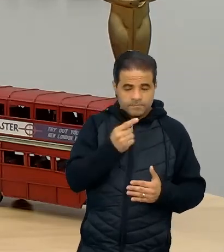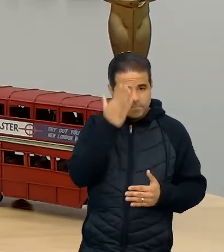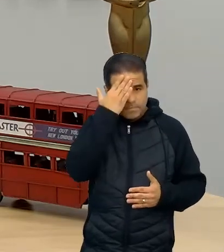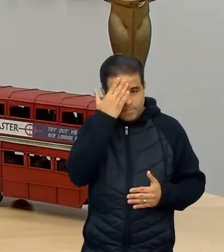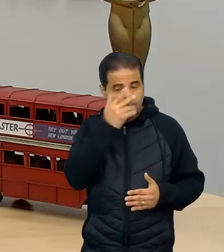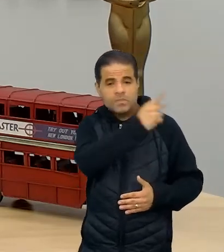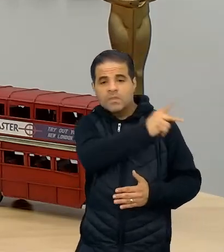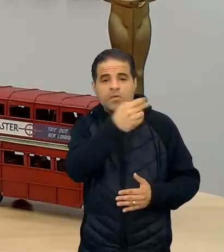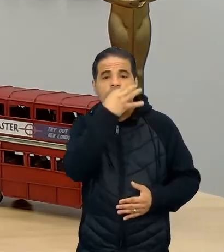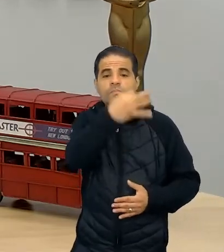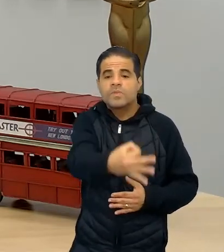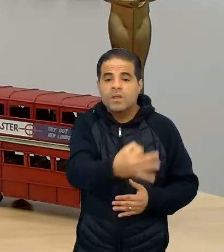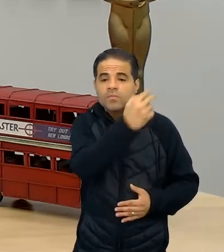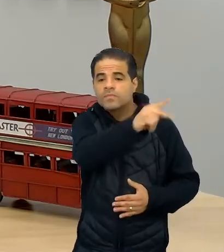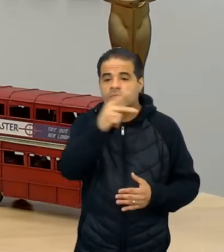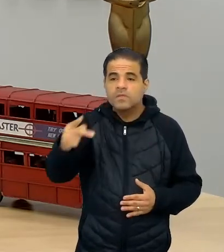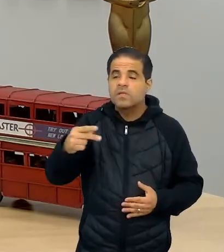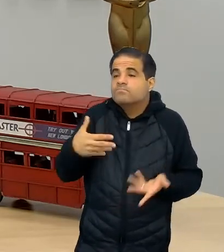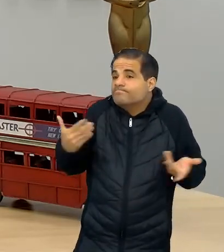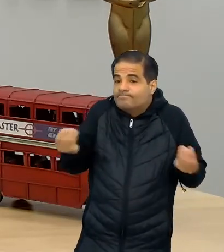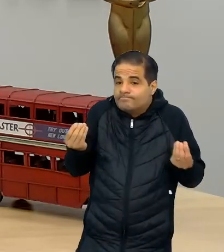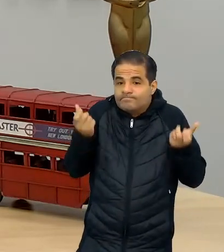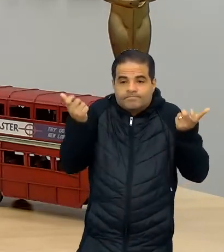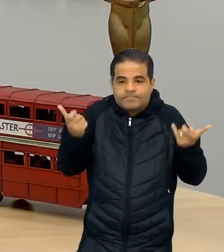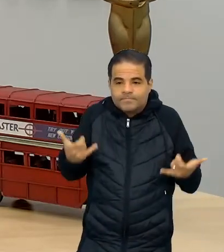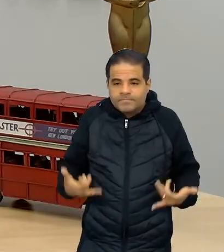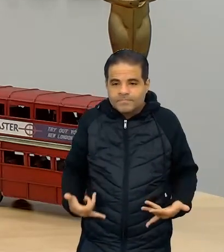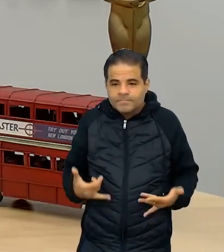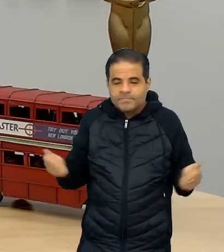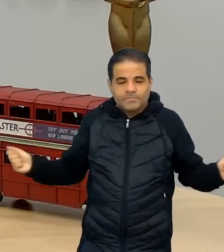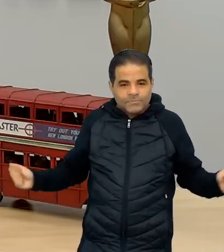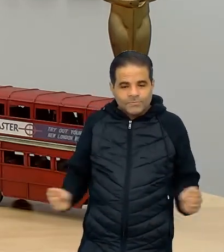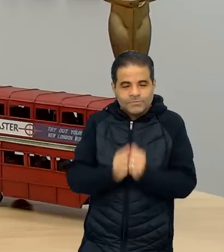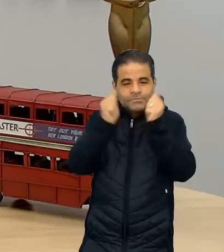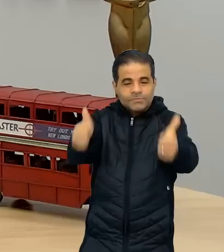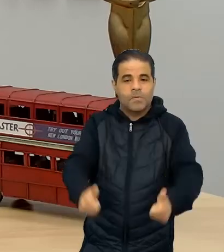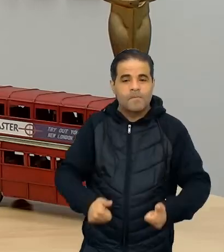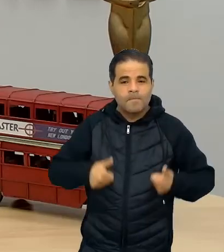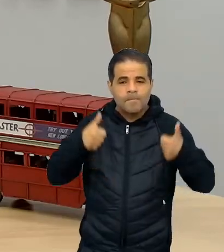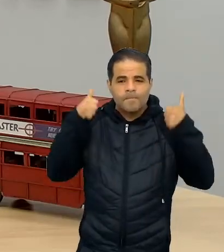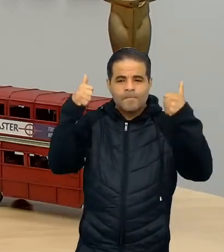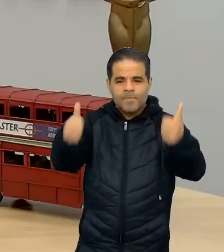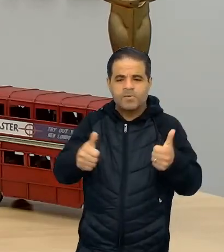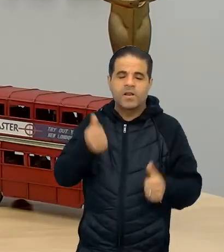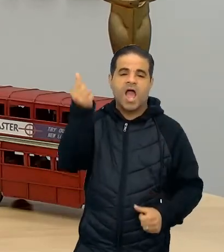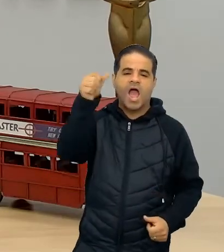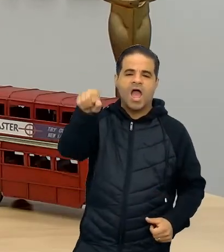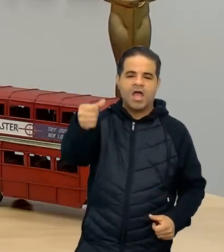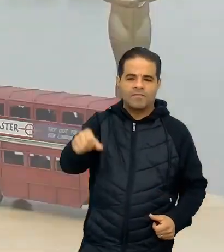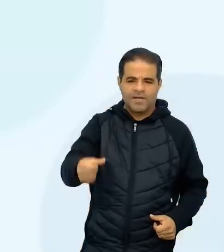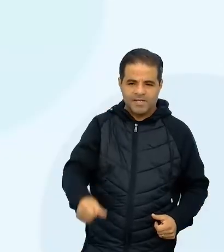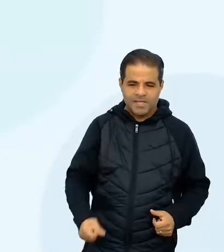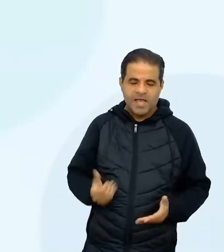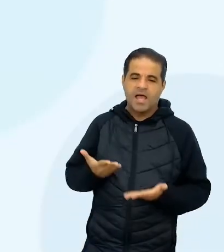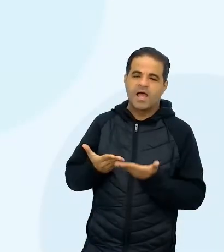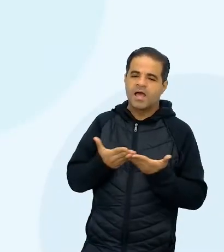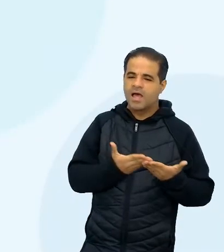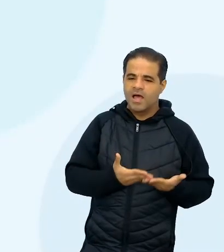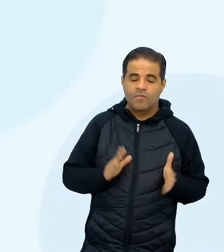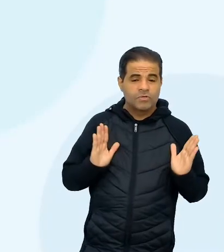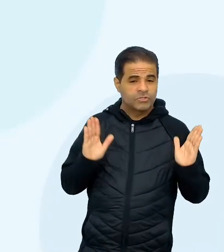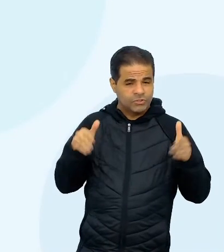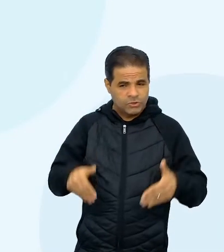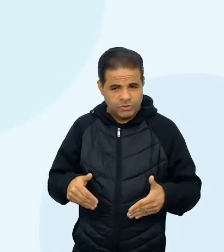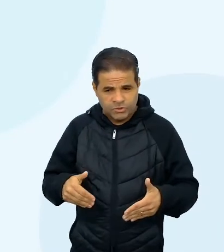deles, o que eles acham aí, né? E pra gente sempre estar aqui melhorando mesmo. Então, avaliem a nossa aula. Nós estamos chegando